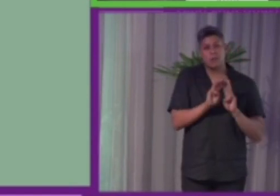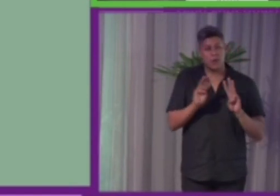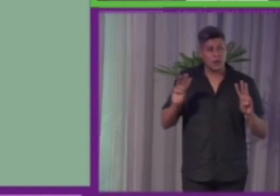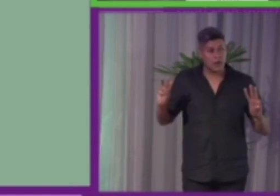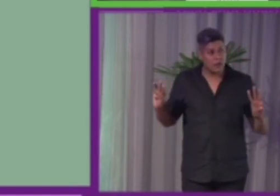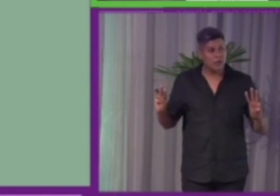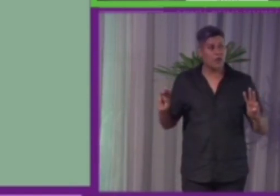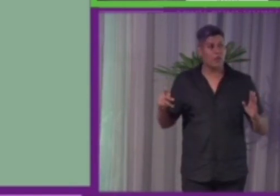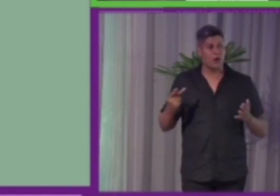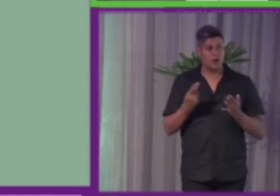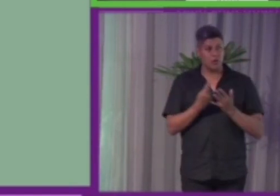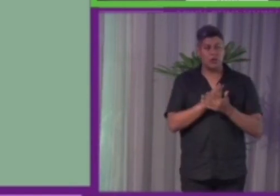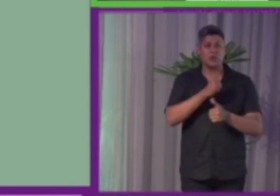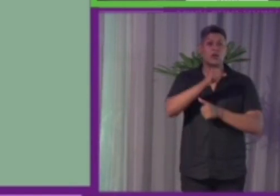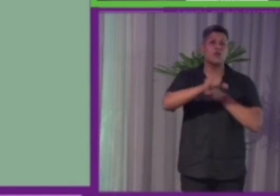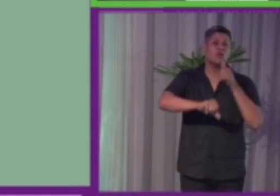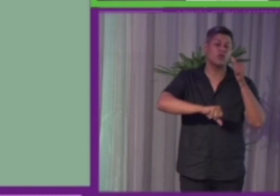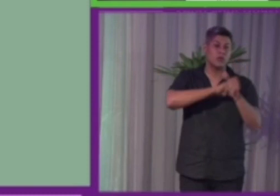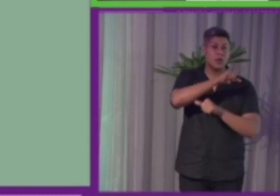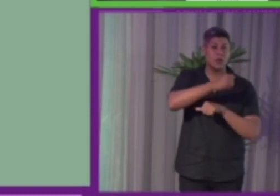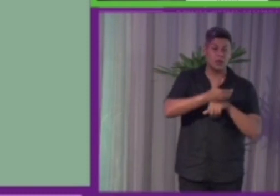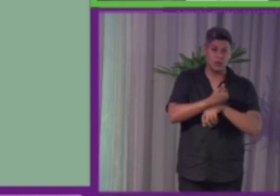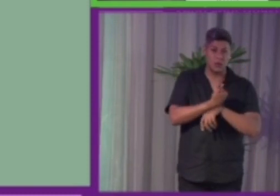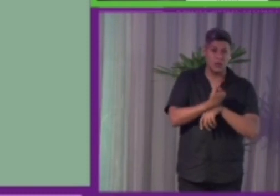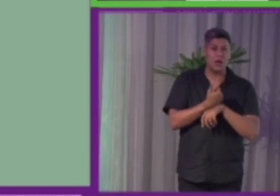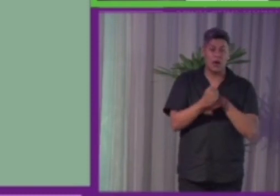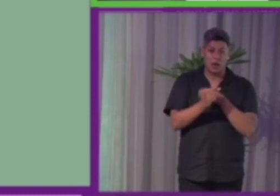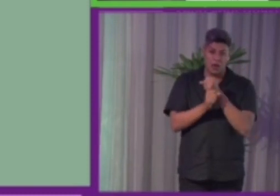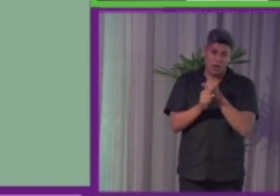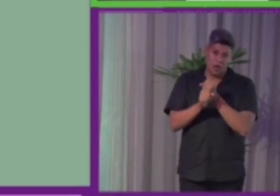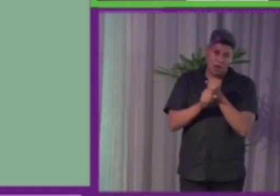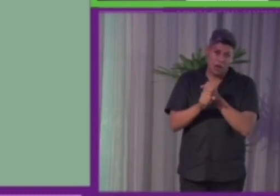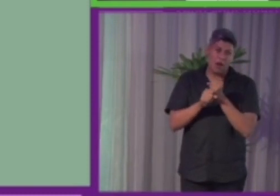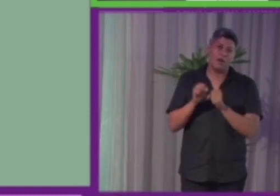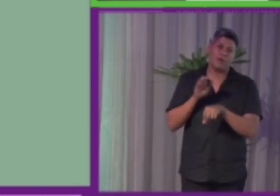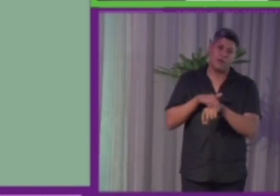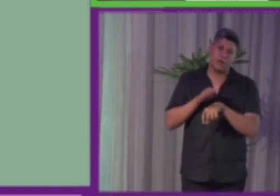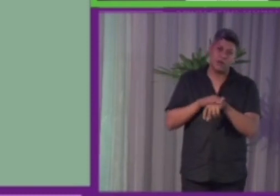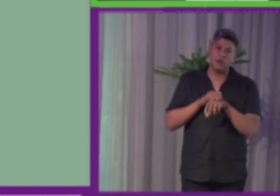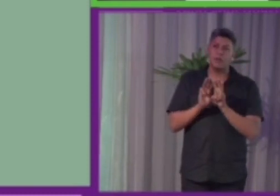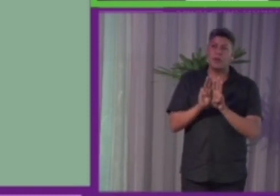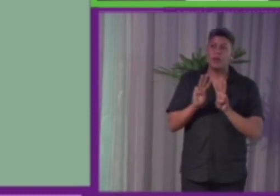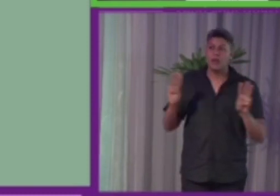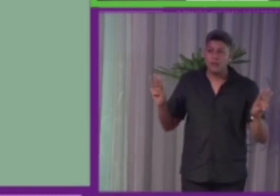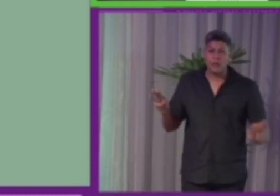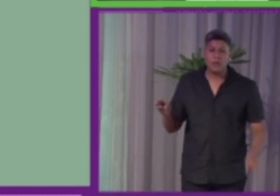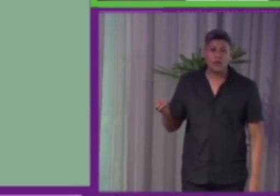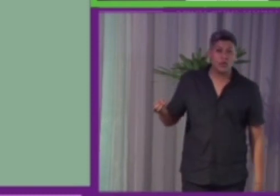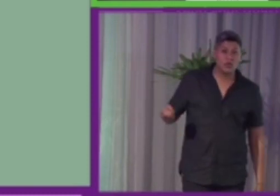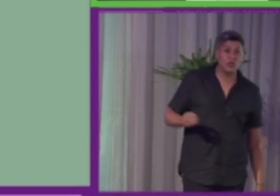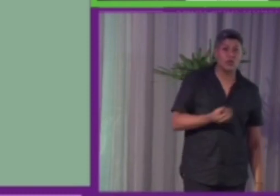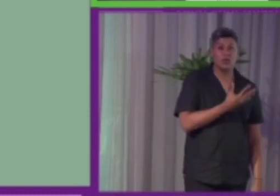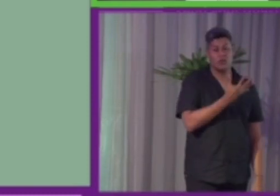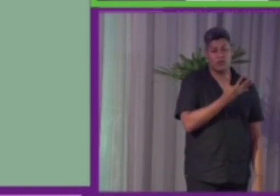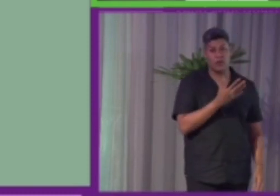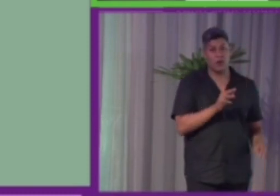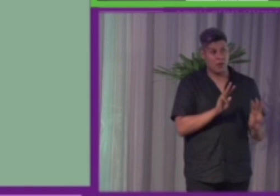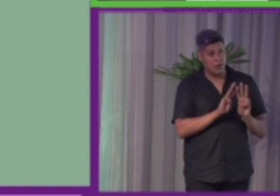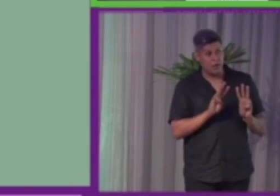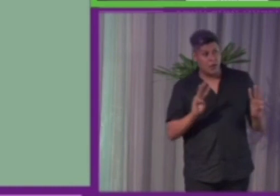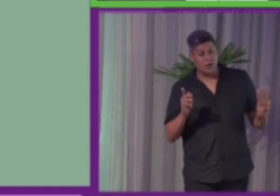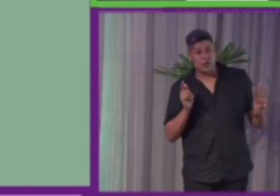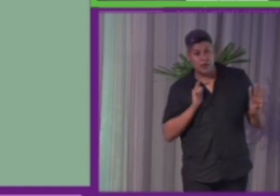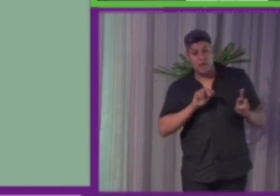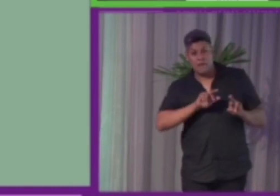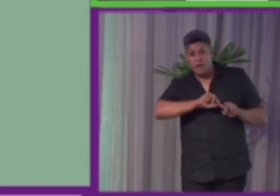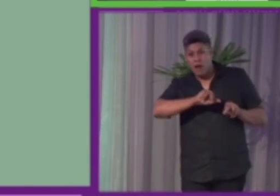sofreu uma atualização recente. Esse ano nós já estamos trabalhando numa plataforma totalmente transformada. Essa plataforma tem